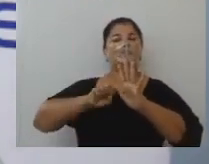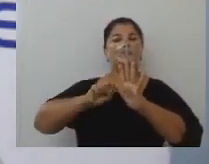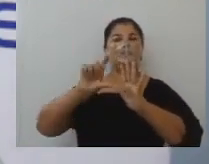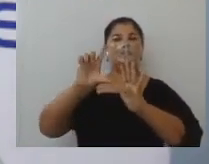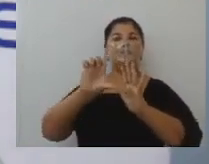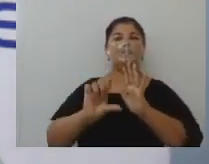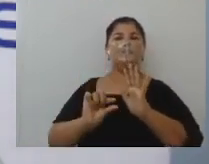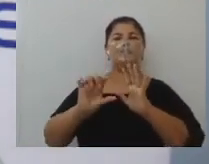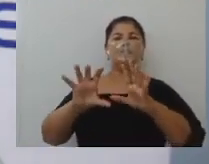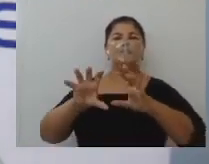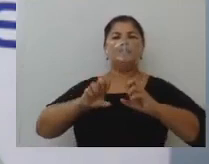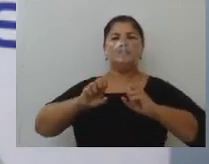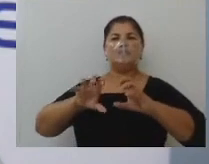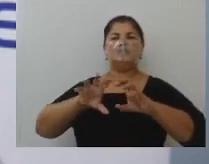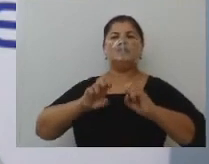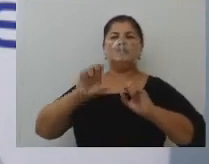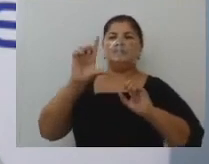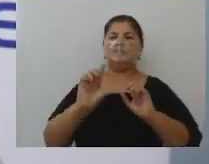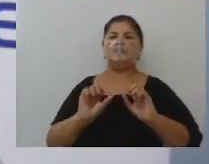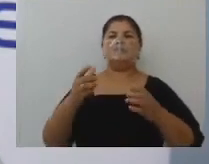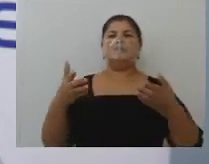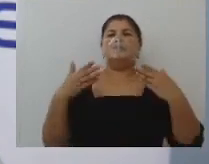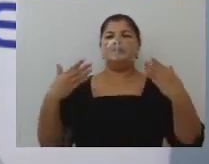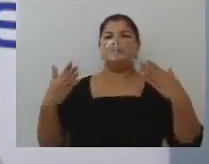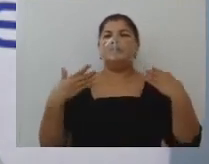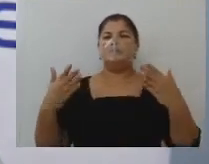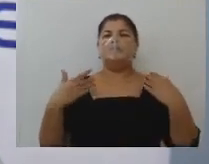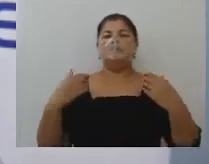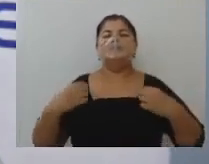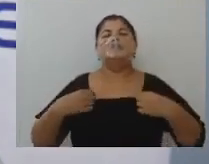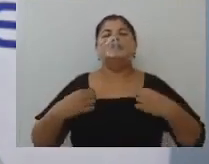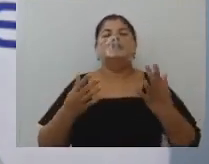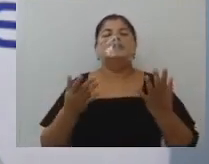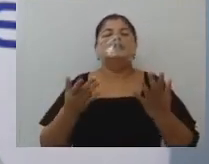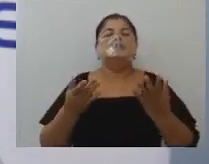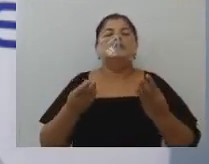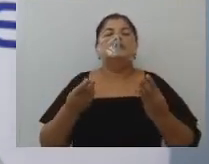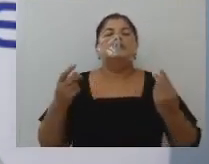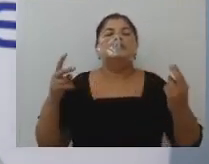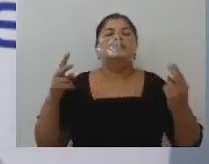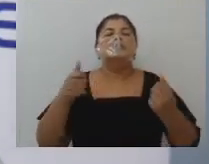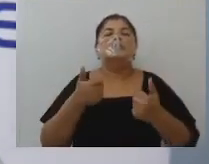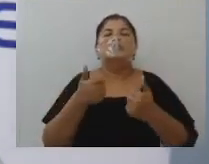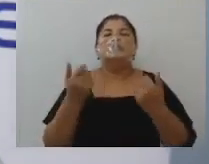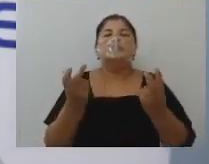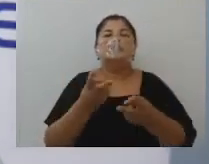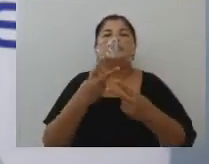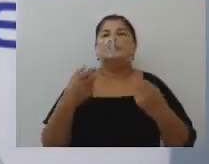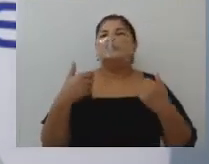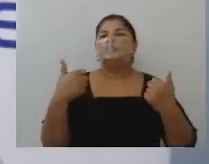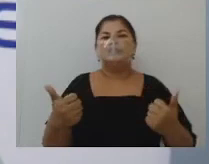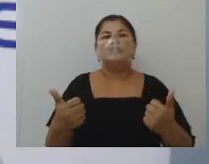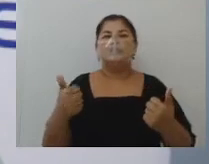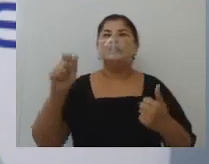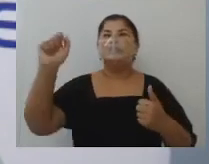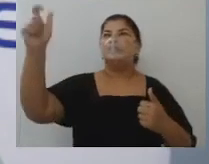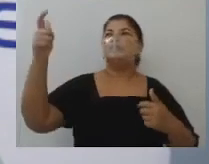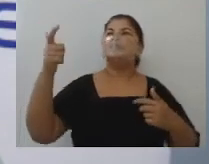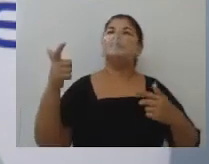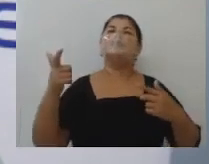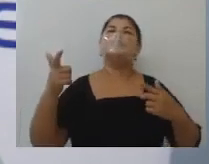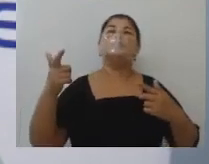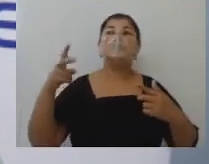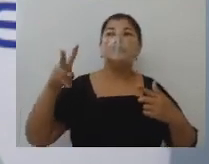menos e que transforma menos em calor. Então é mais fresquinho durante o dia, durante o sol, você sair